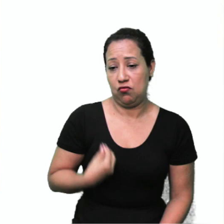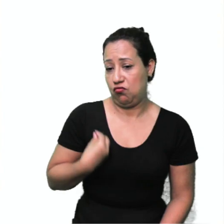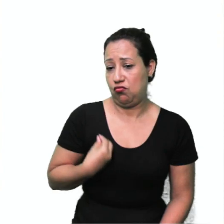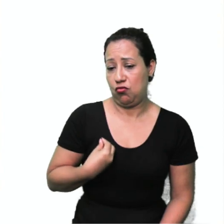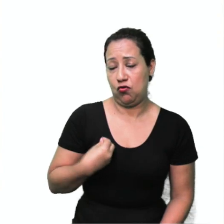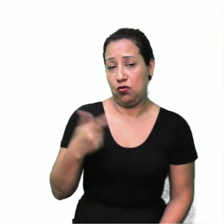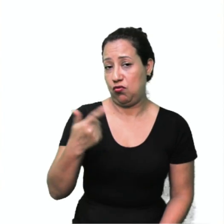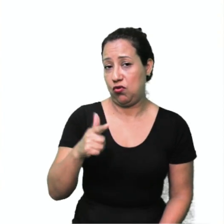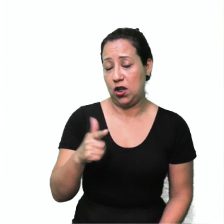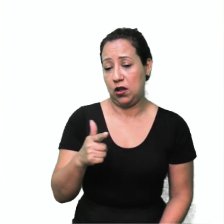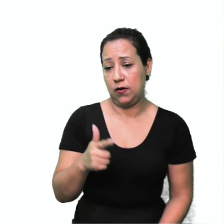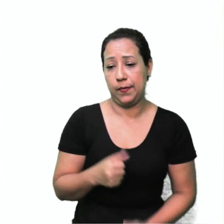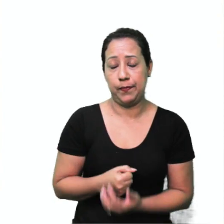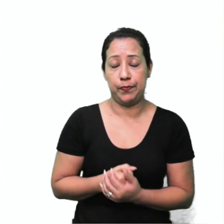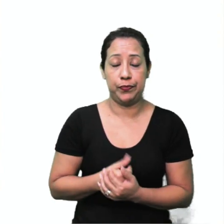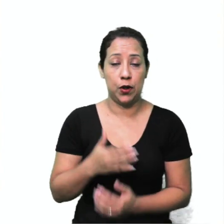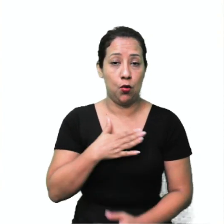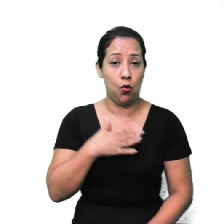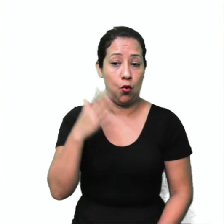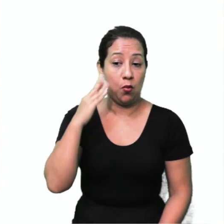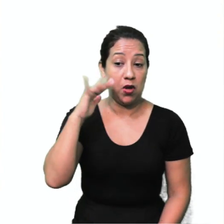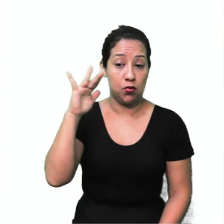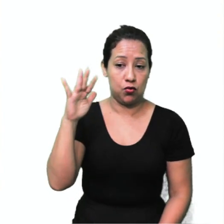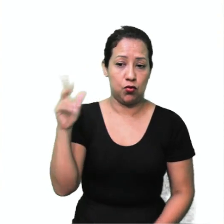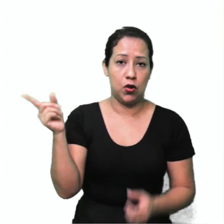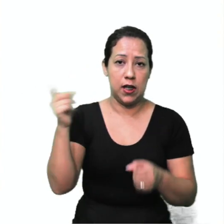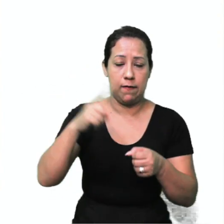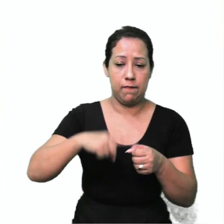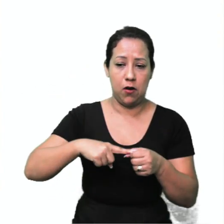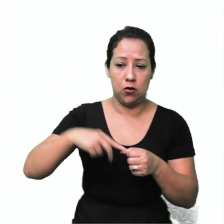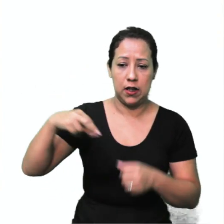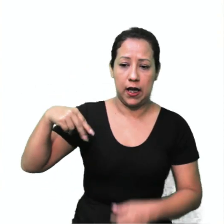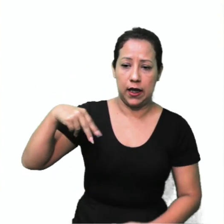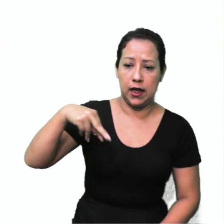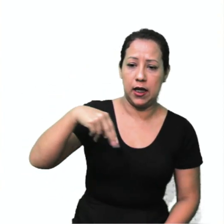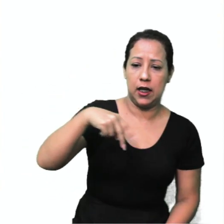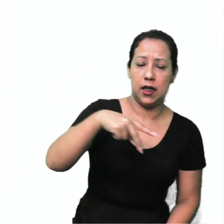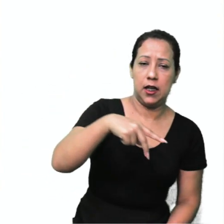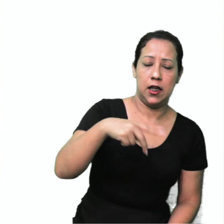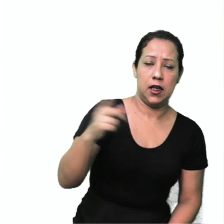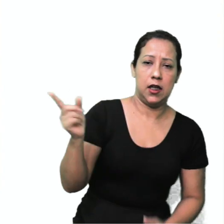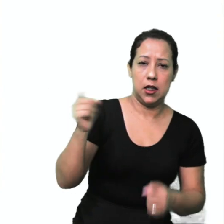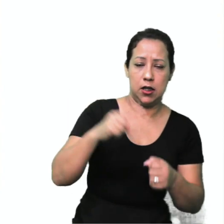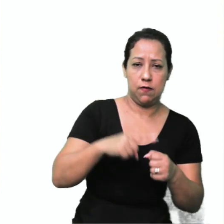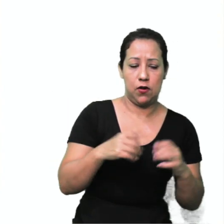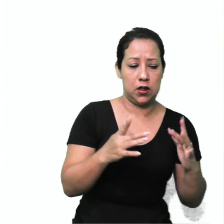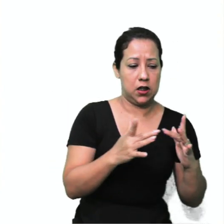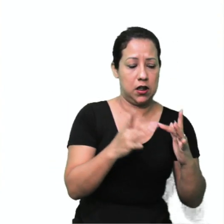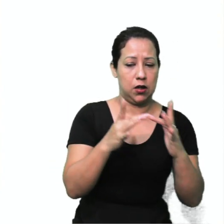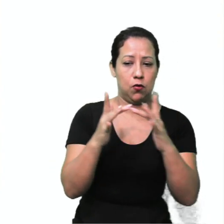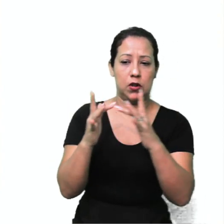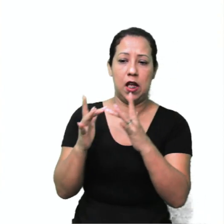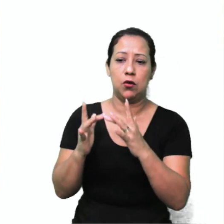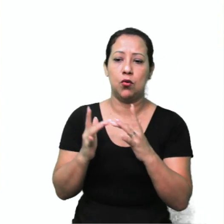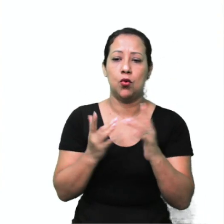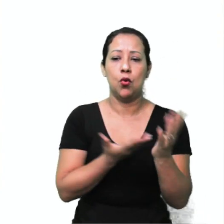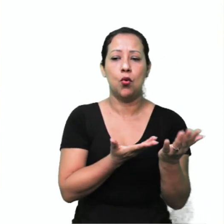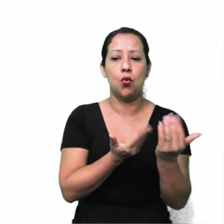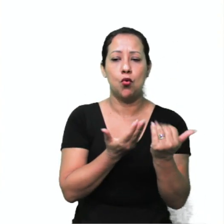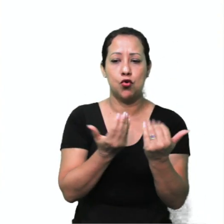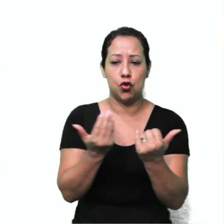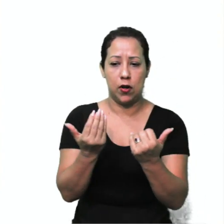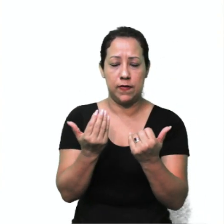era voltar a caminhar e voltar a ter contato com tudo que eu gosto, que são os jovens, porque é